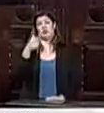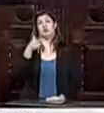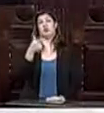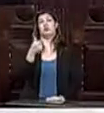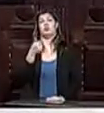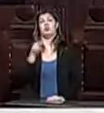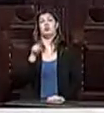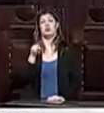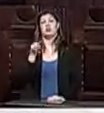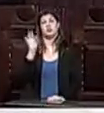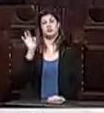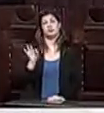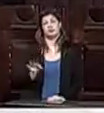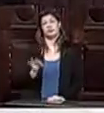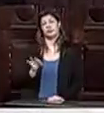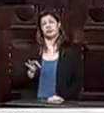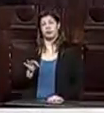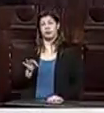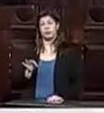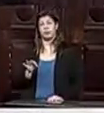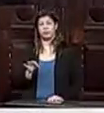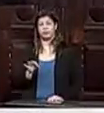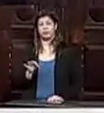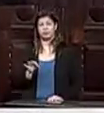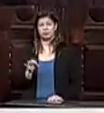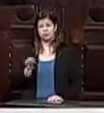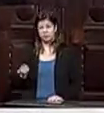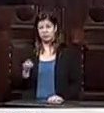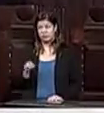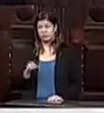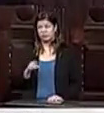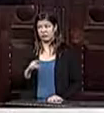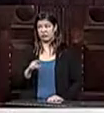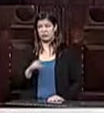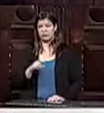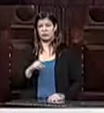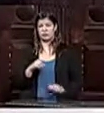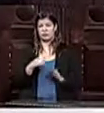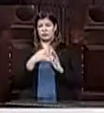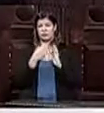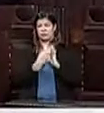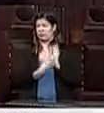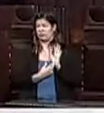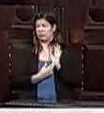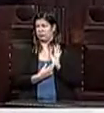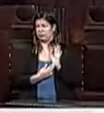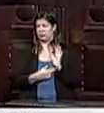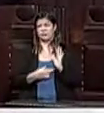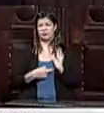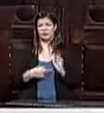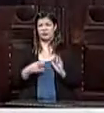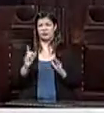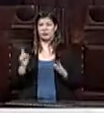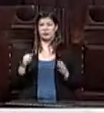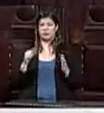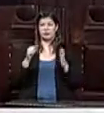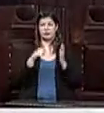pontos percentuais, nesse relatório do quadrimestre, a saúde